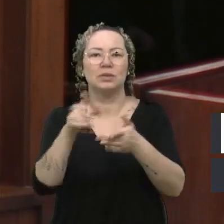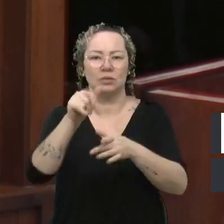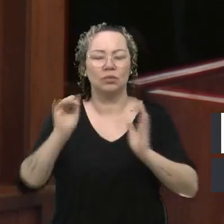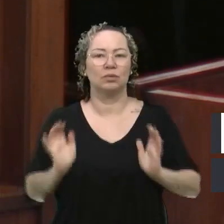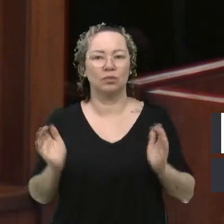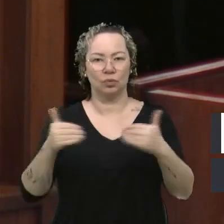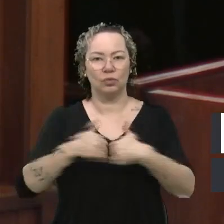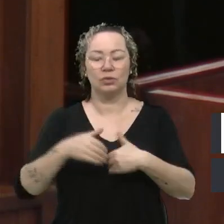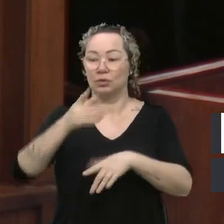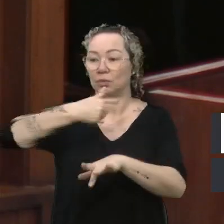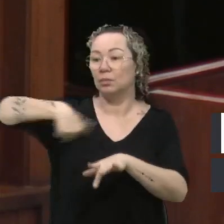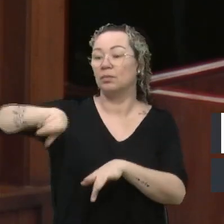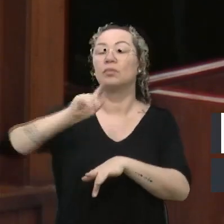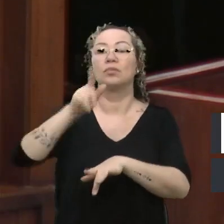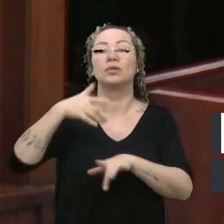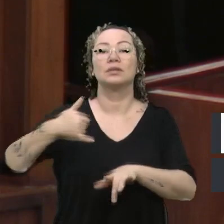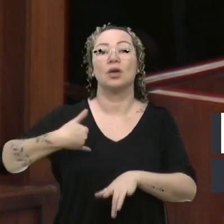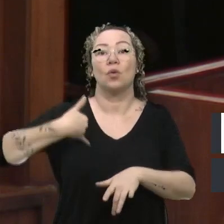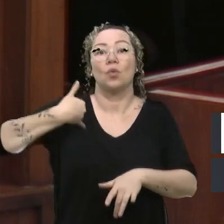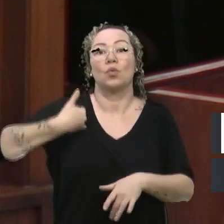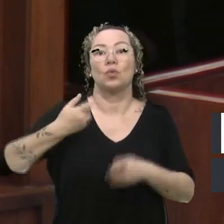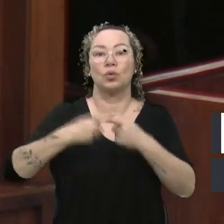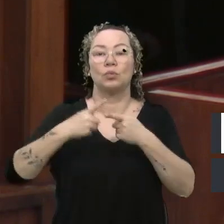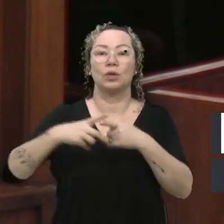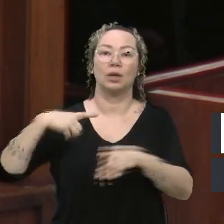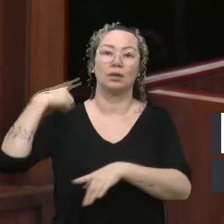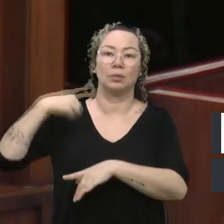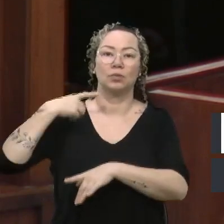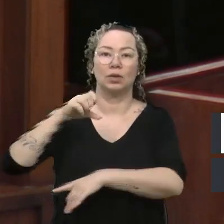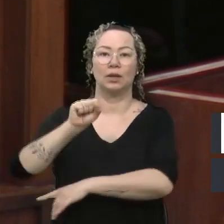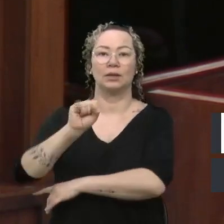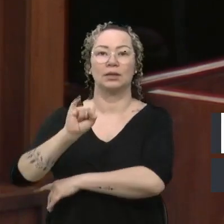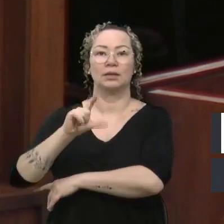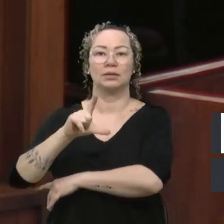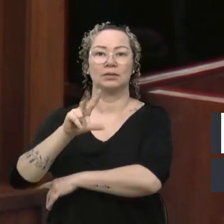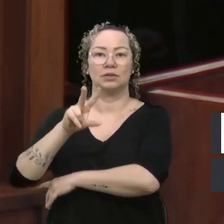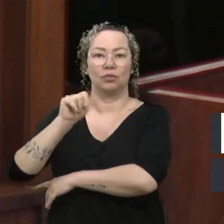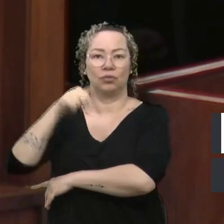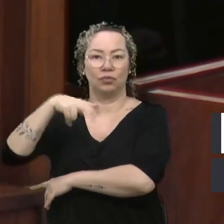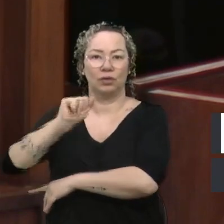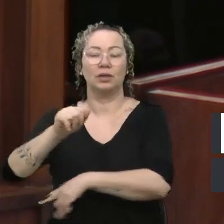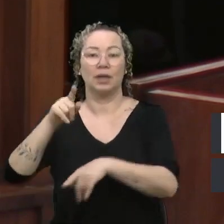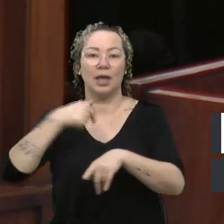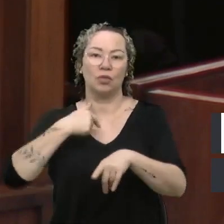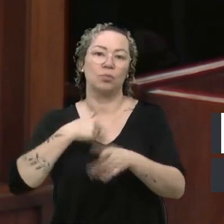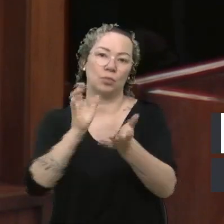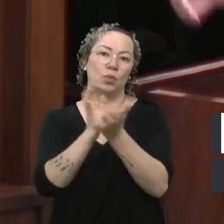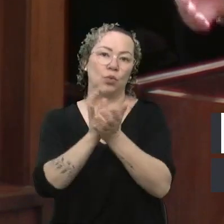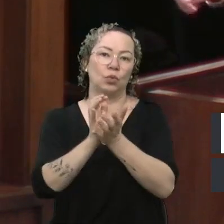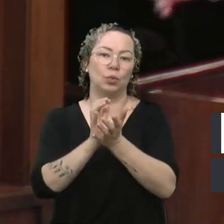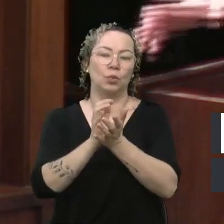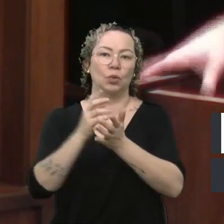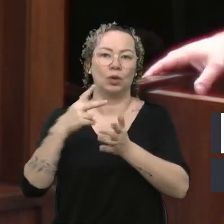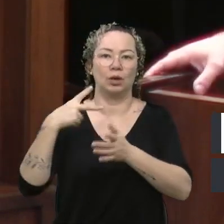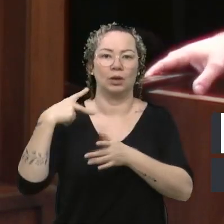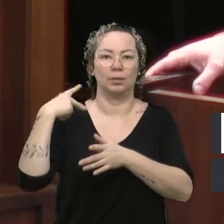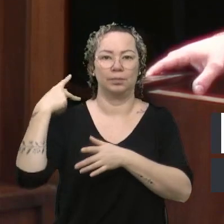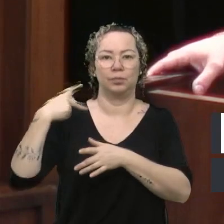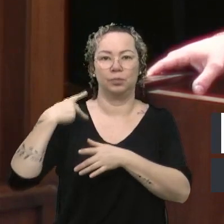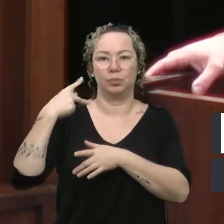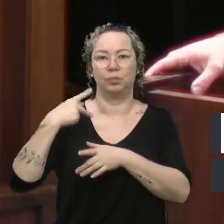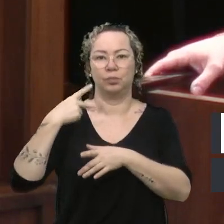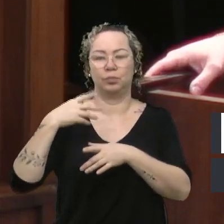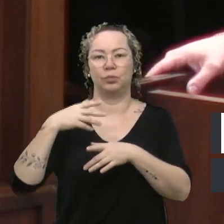de muito orgulho, porque a deputada Silvana Covatti, ela é do meu partido, por diversas legislaturas